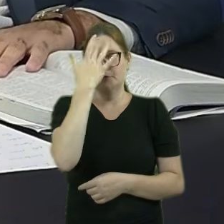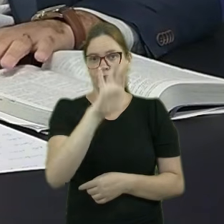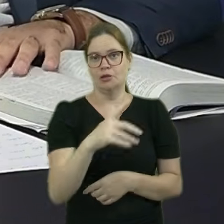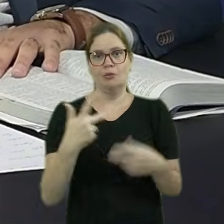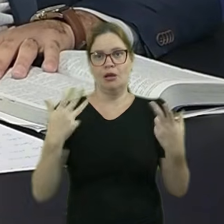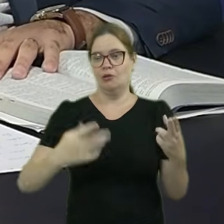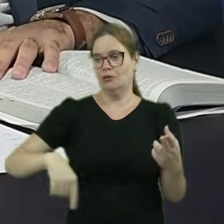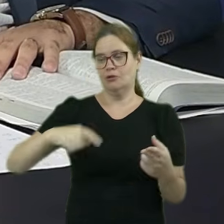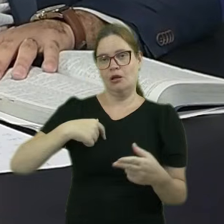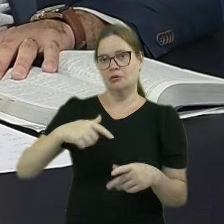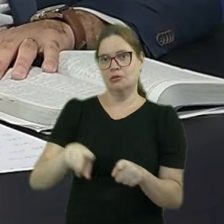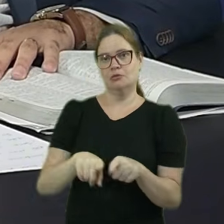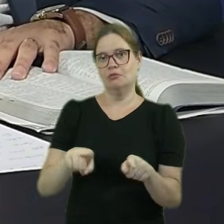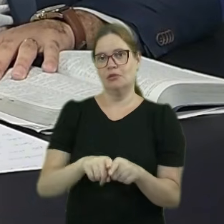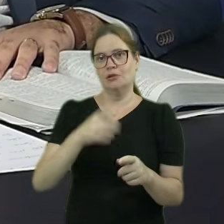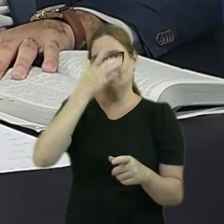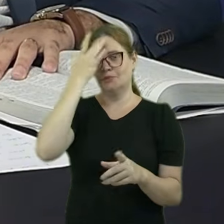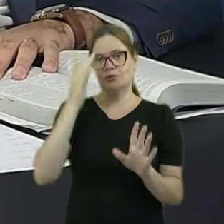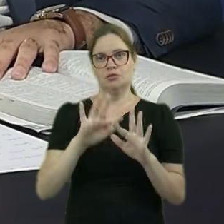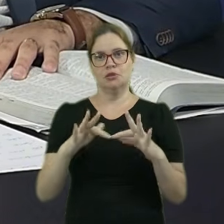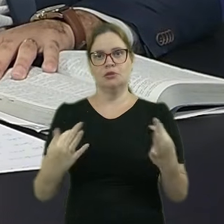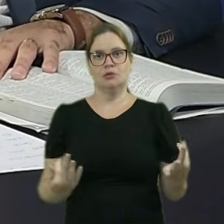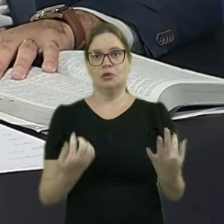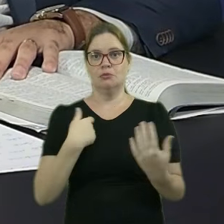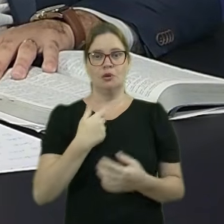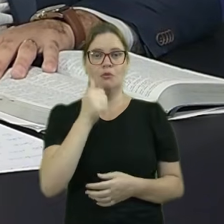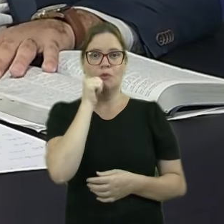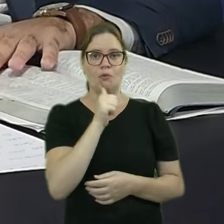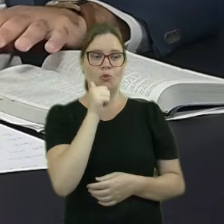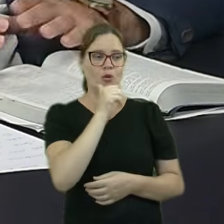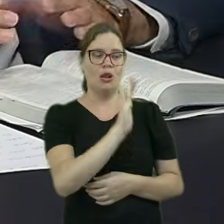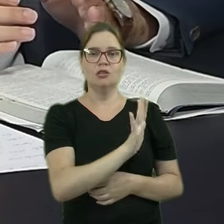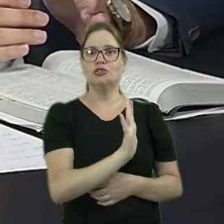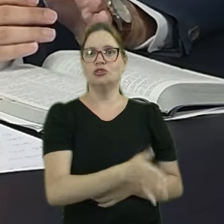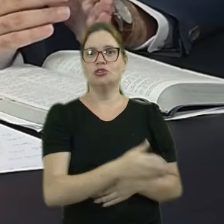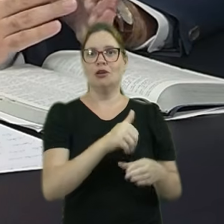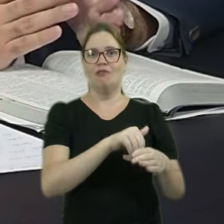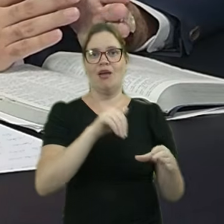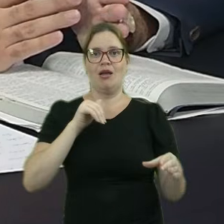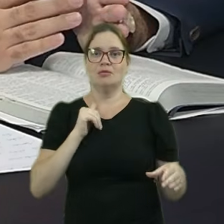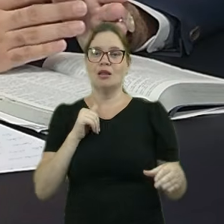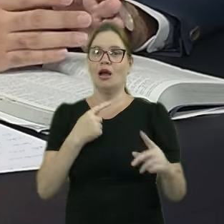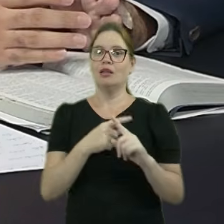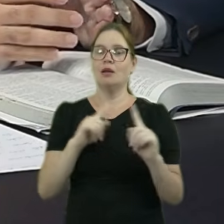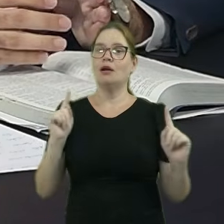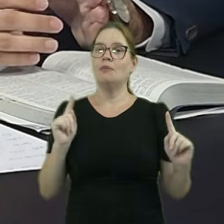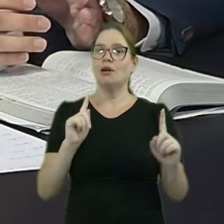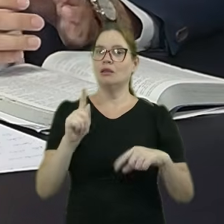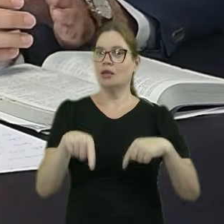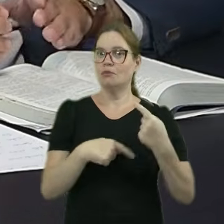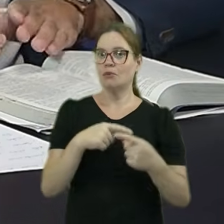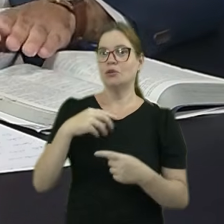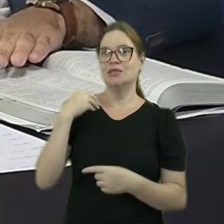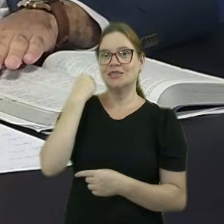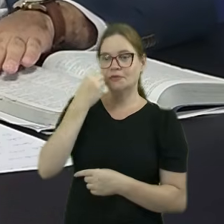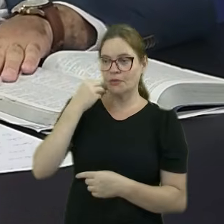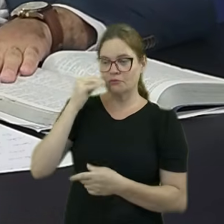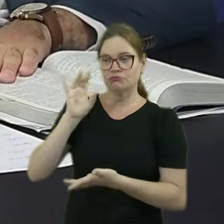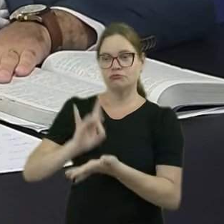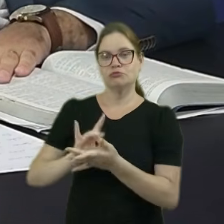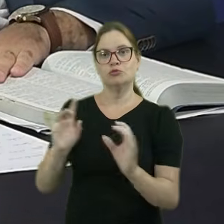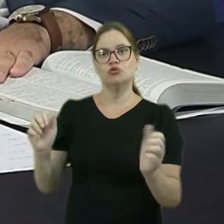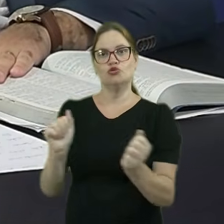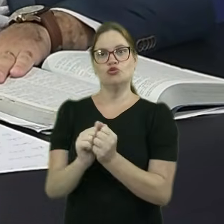nós, uma senhora marginalizada, mas depois do chamado, dessa experiência real